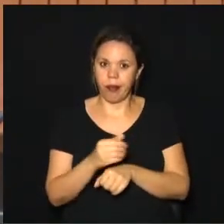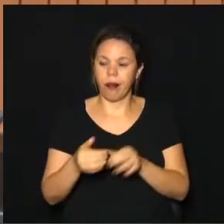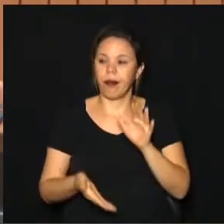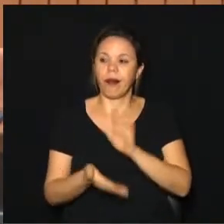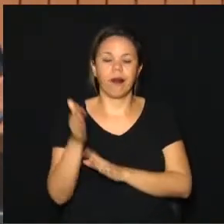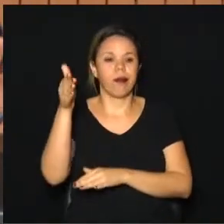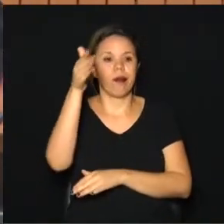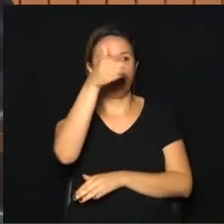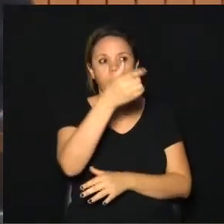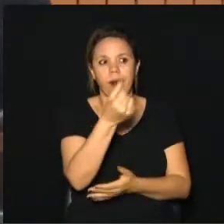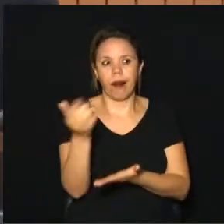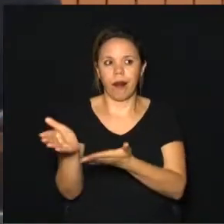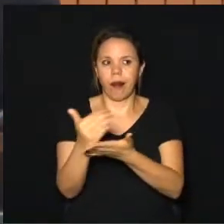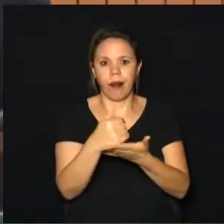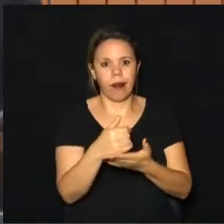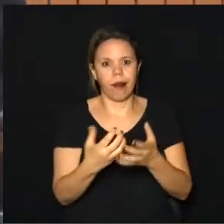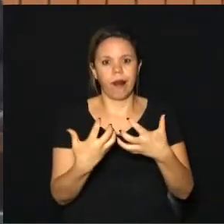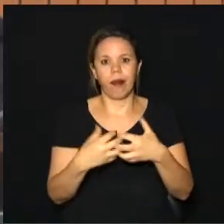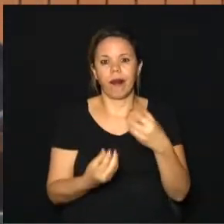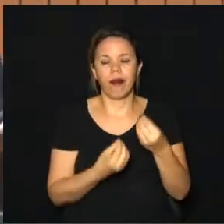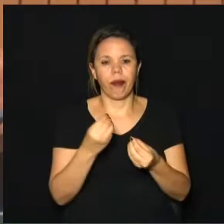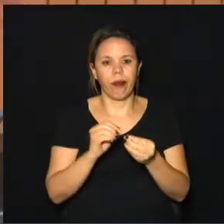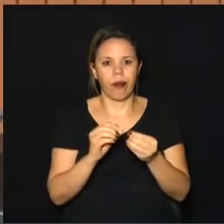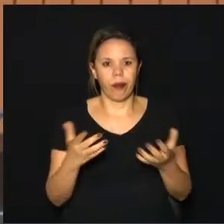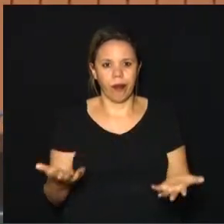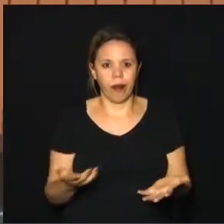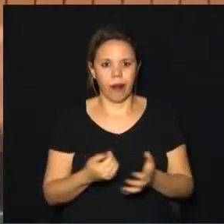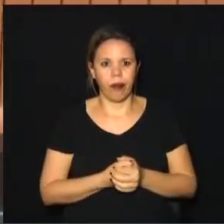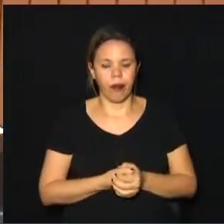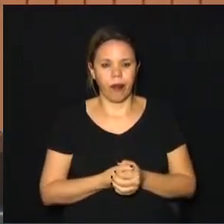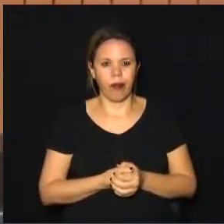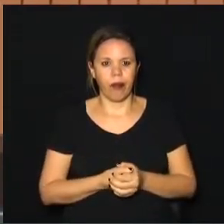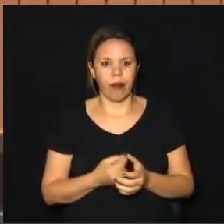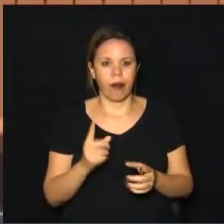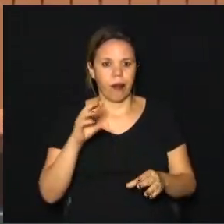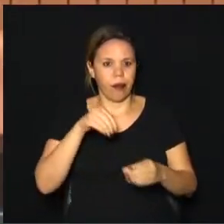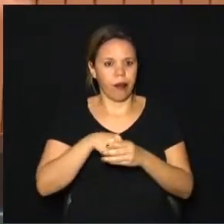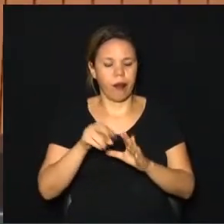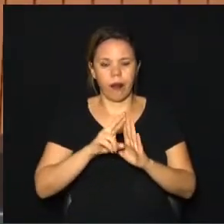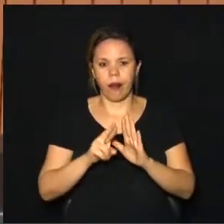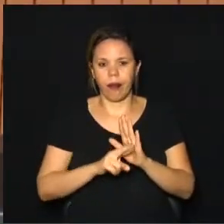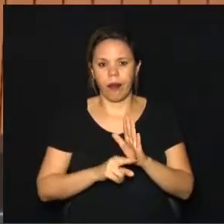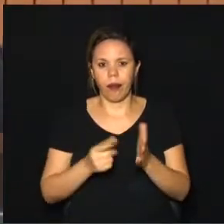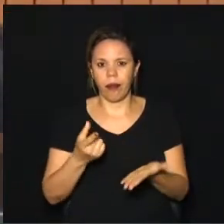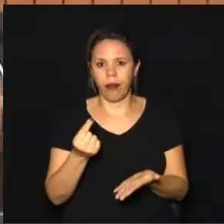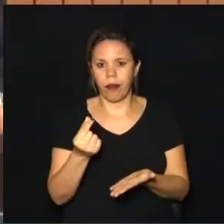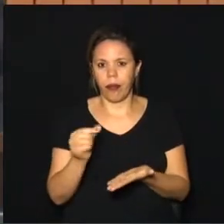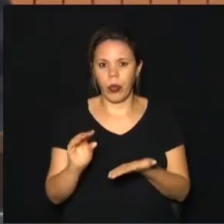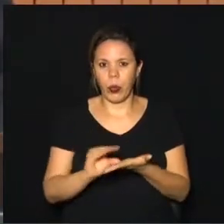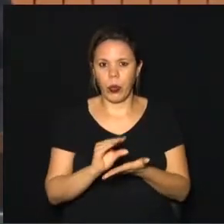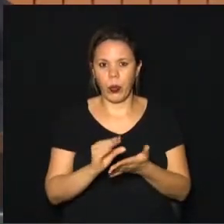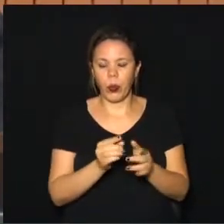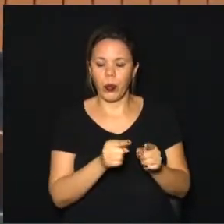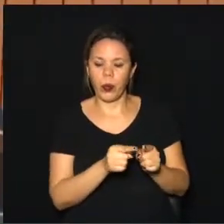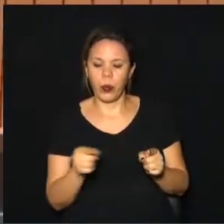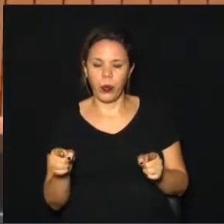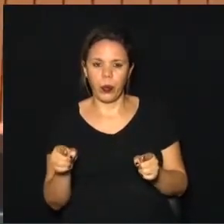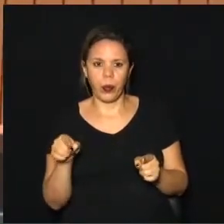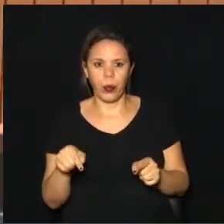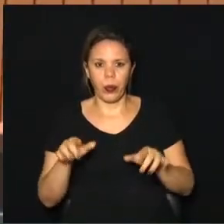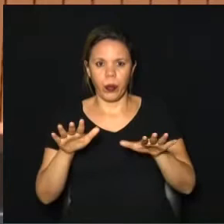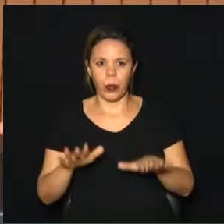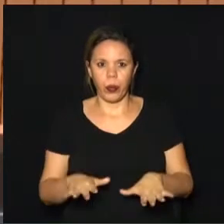fazendo vaquinha sem saber como é que isso funciona, até porque dentro dessas regras, o recurso arrecadado nesse período, ele